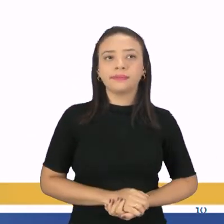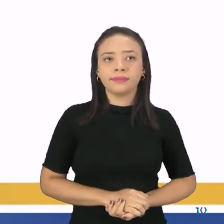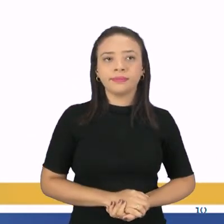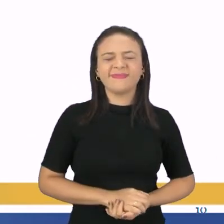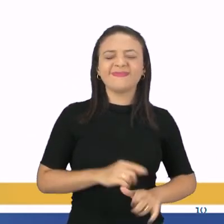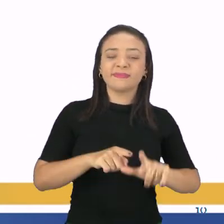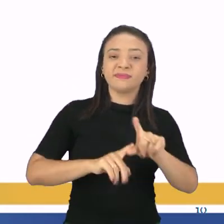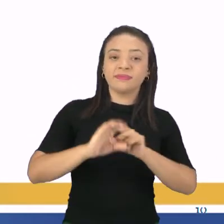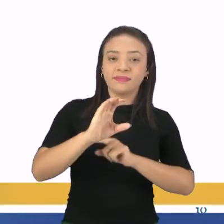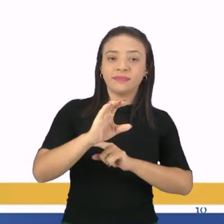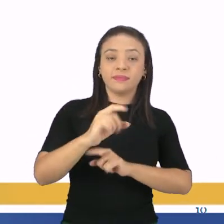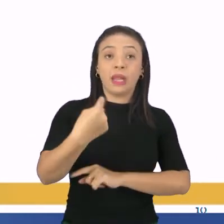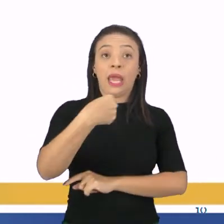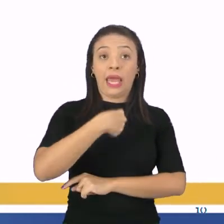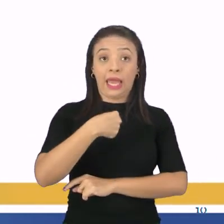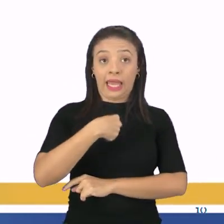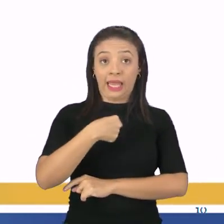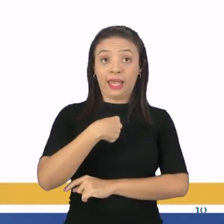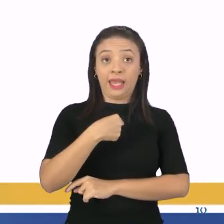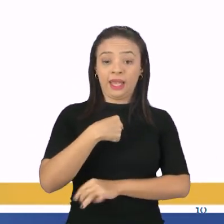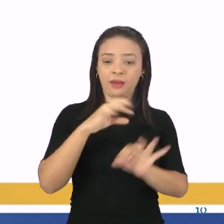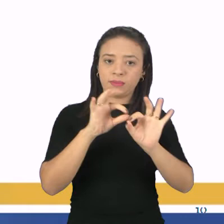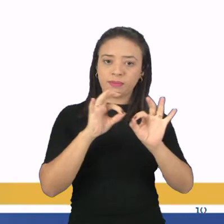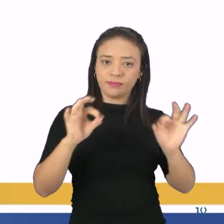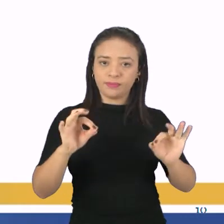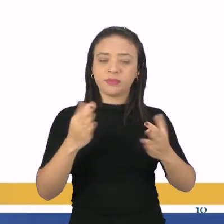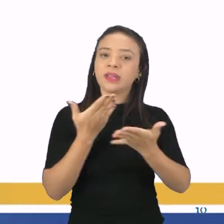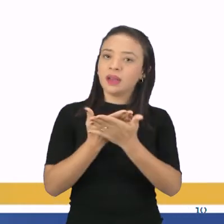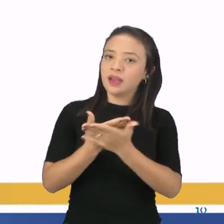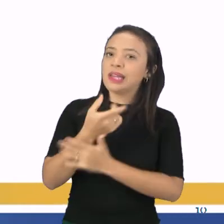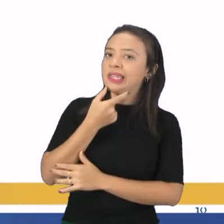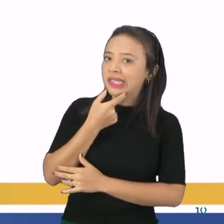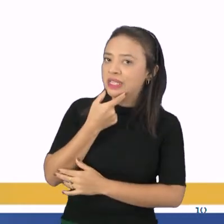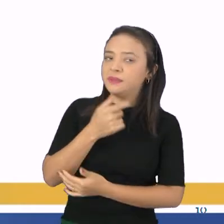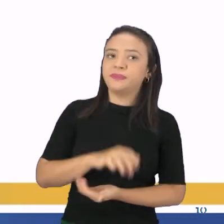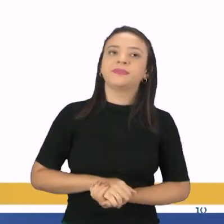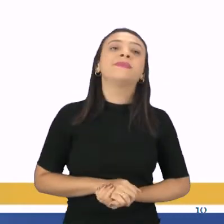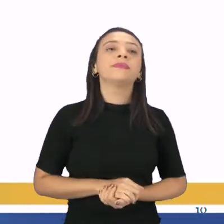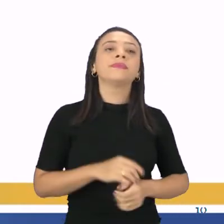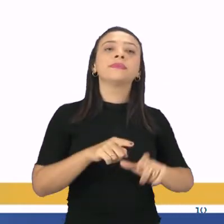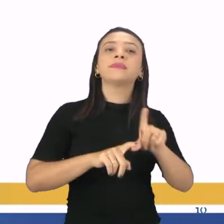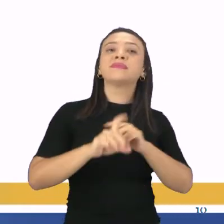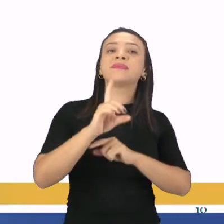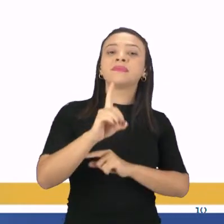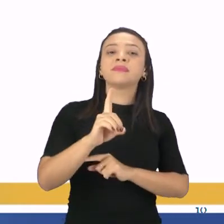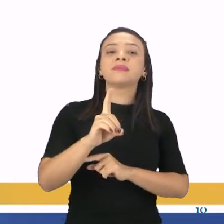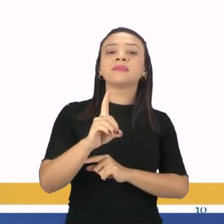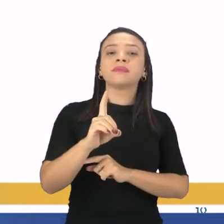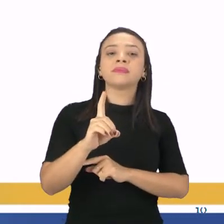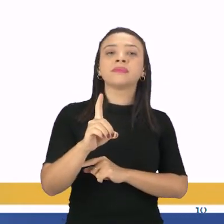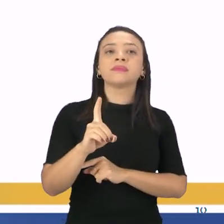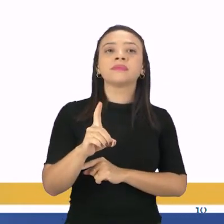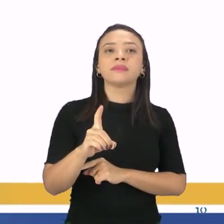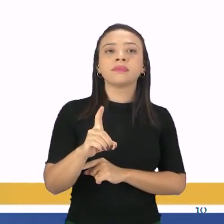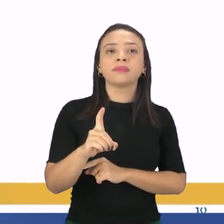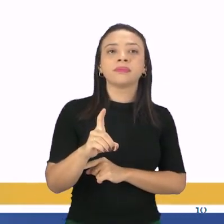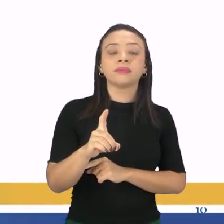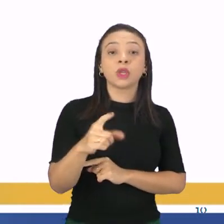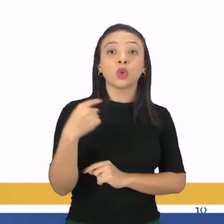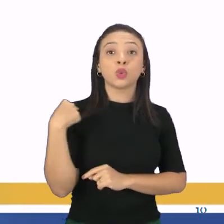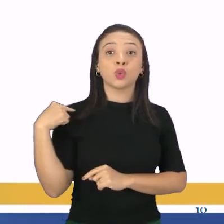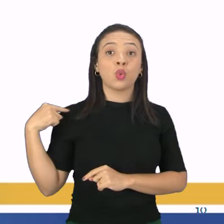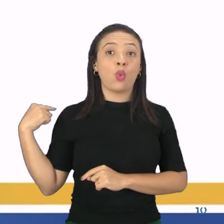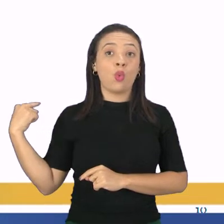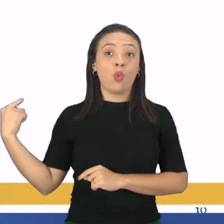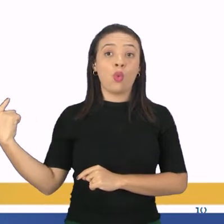Letra C. I studying English. Eu estudando inglês. E na letra D, we married.